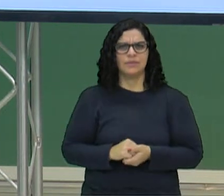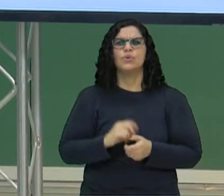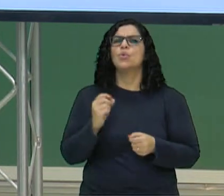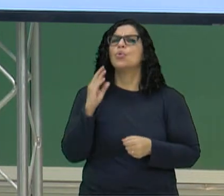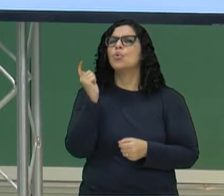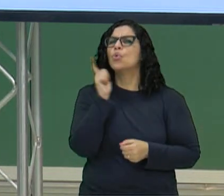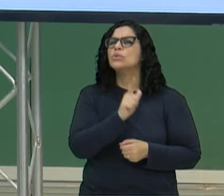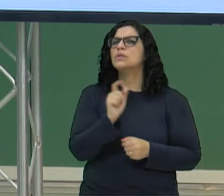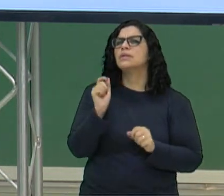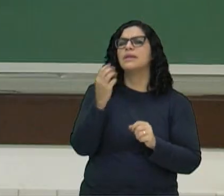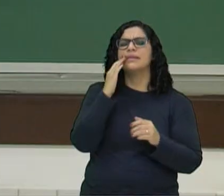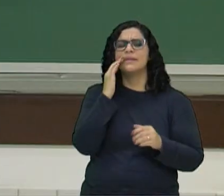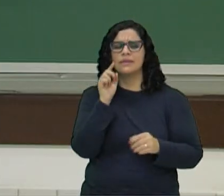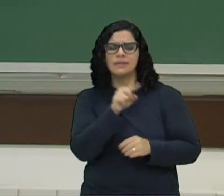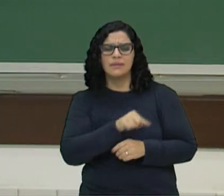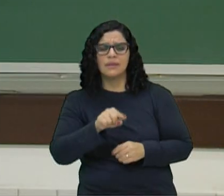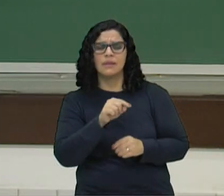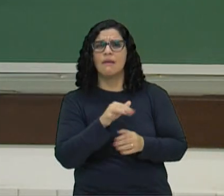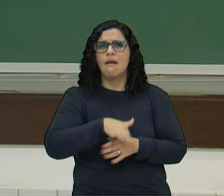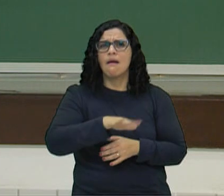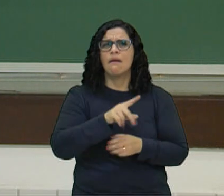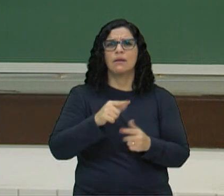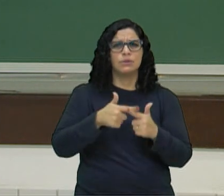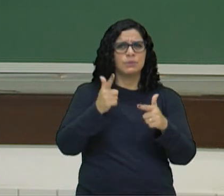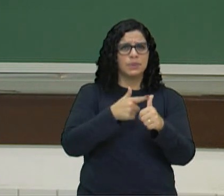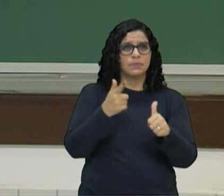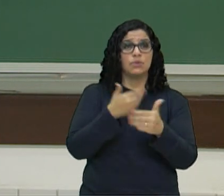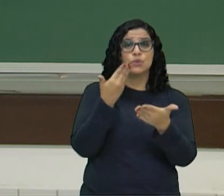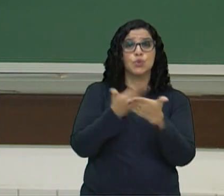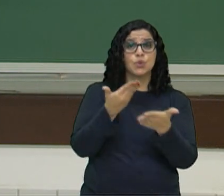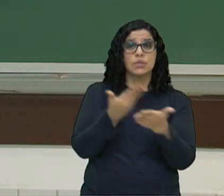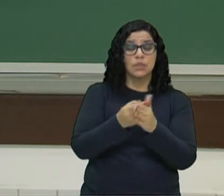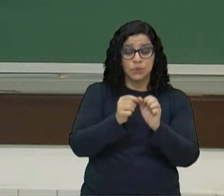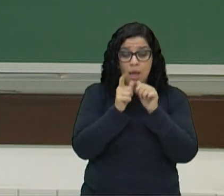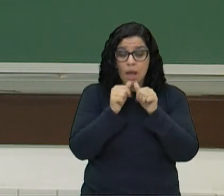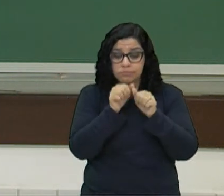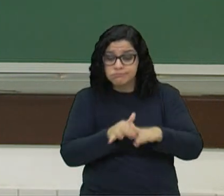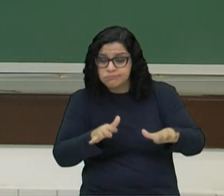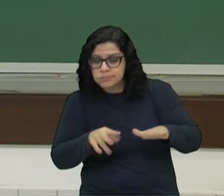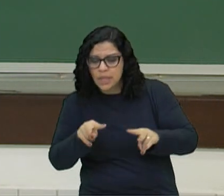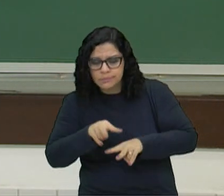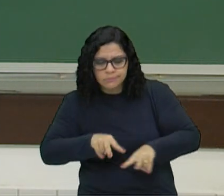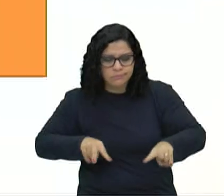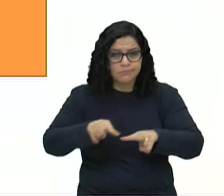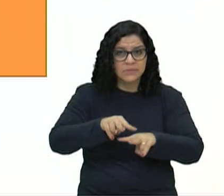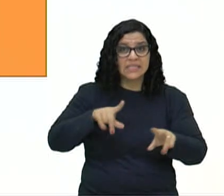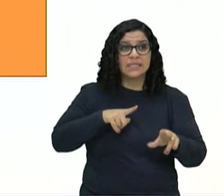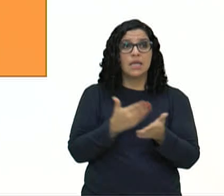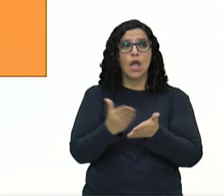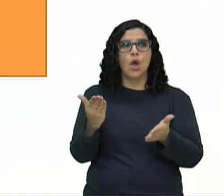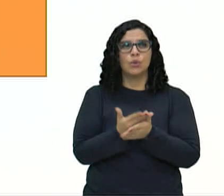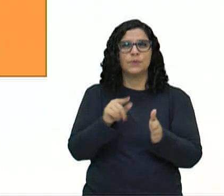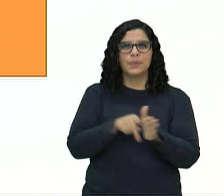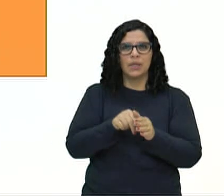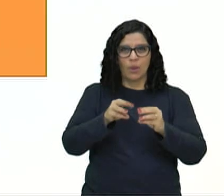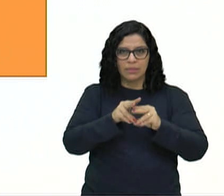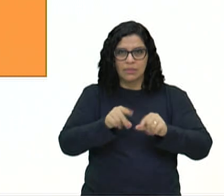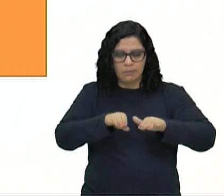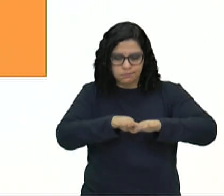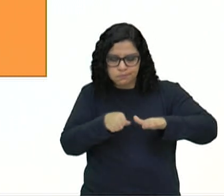gente conseguiu entender os primeiros seres? Por exemplo, estudando o fundo do mar, onde tem lá aberturas no assoalho